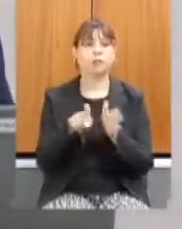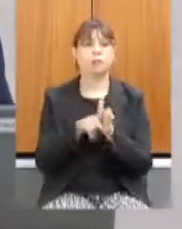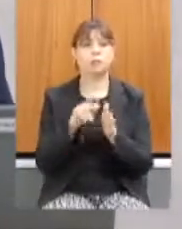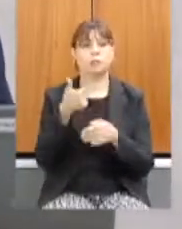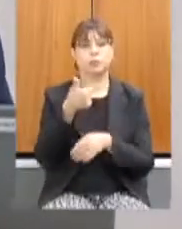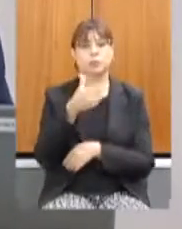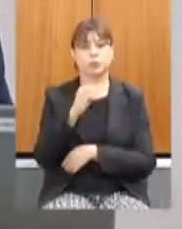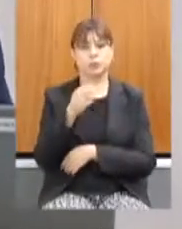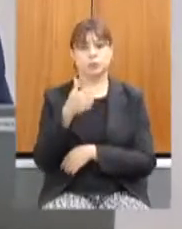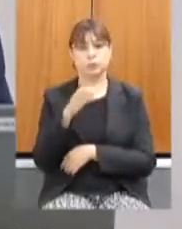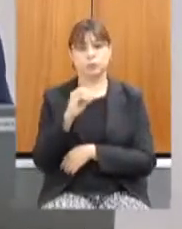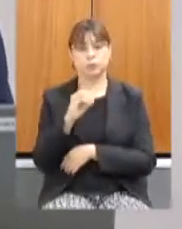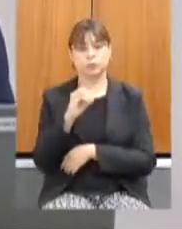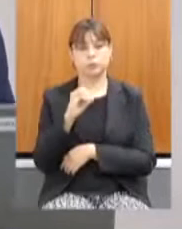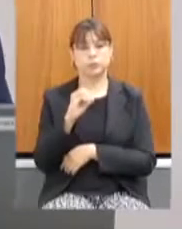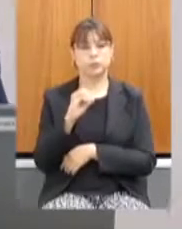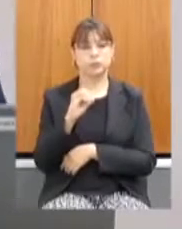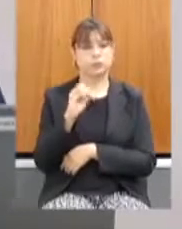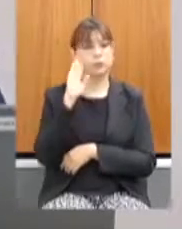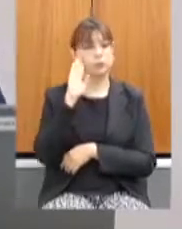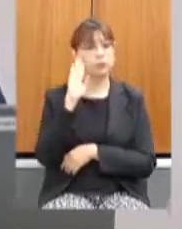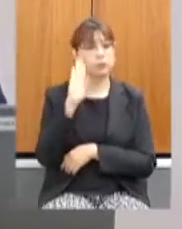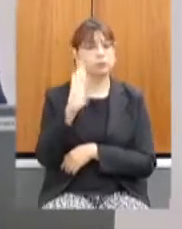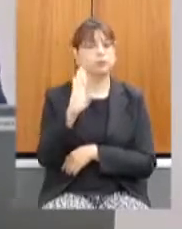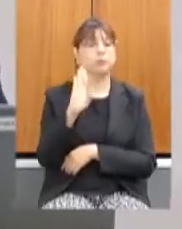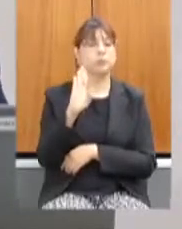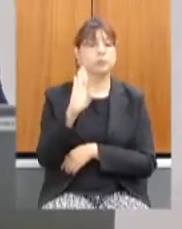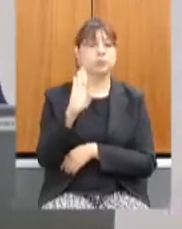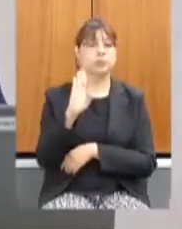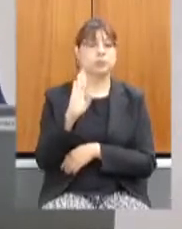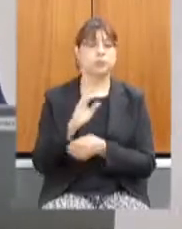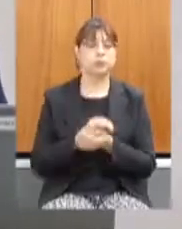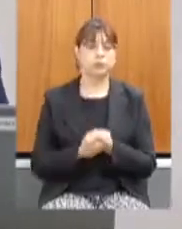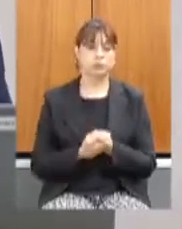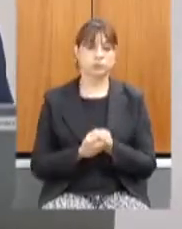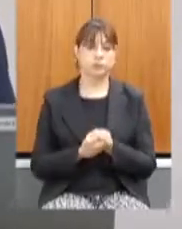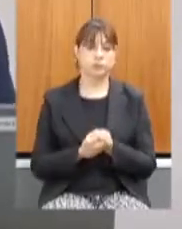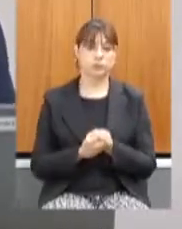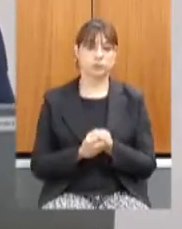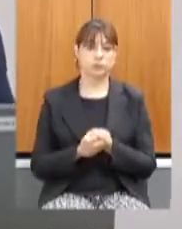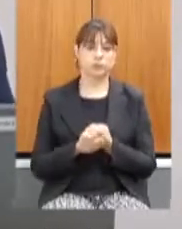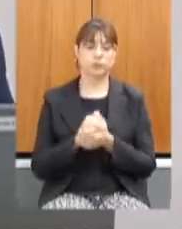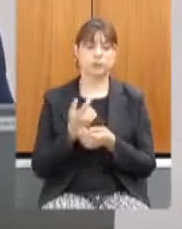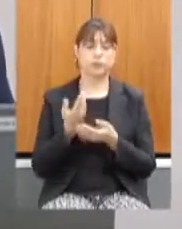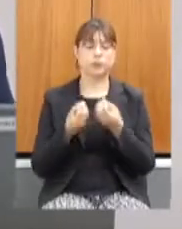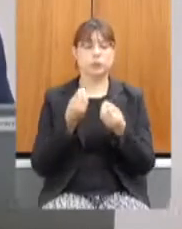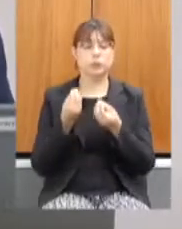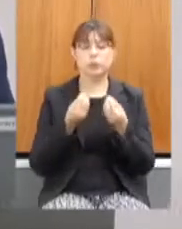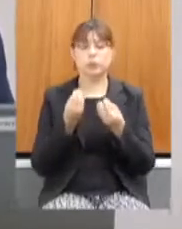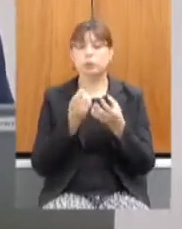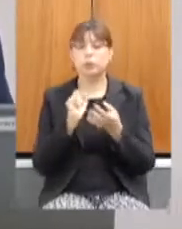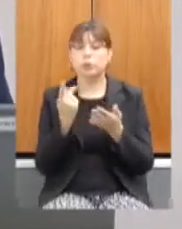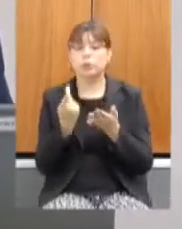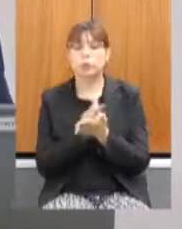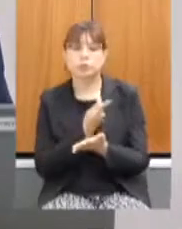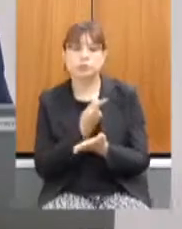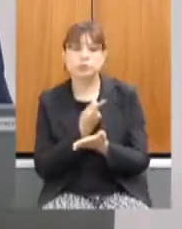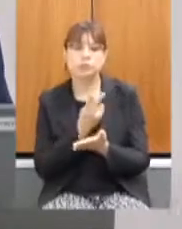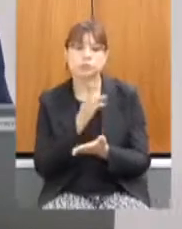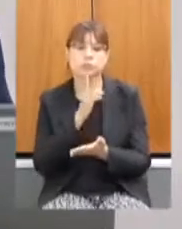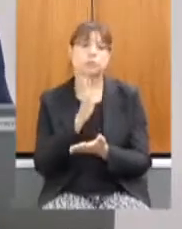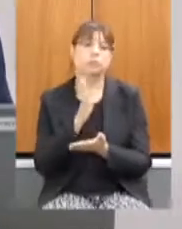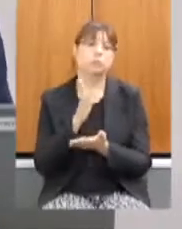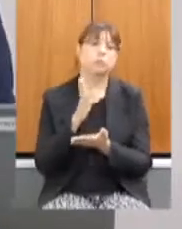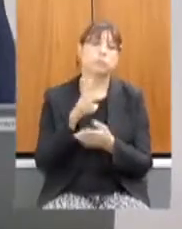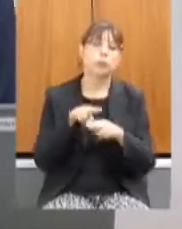destaque para as ações adotadas para enfrentamento da pandemia de covid-19 e de seus impactos bem como sobre